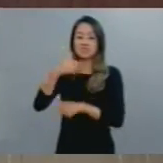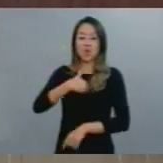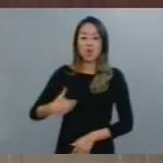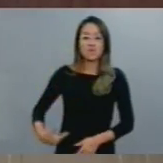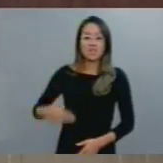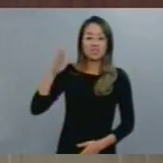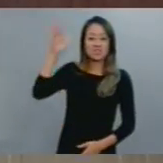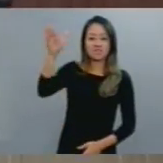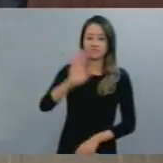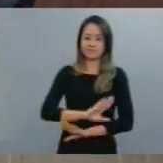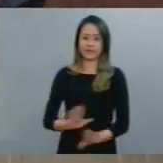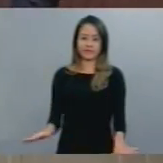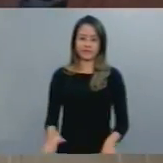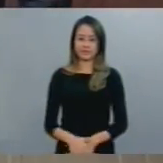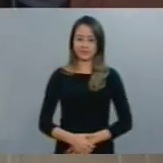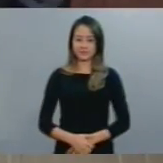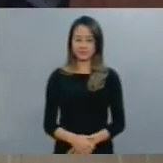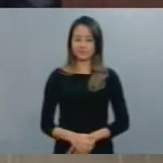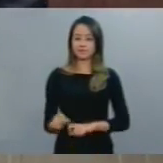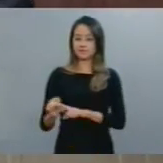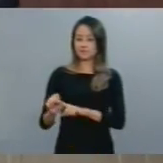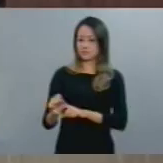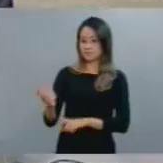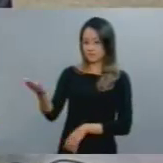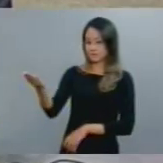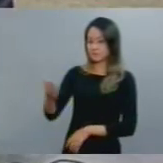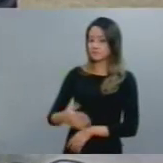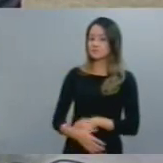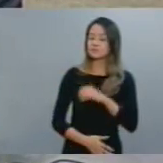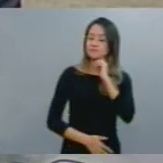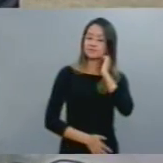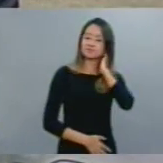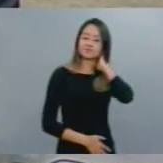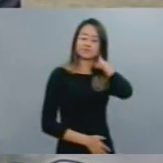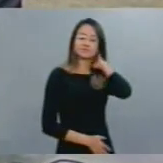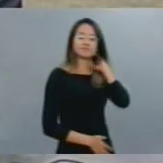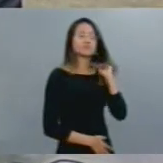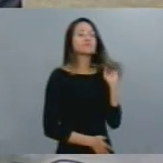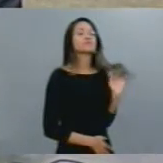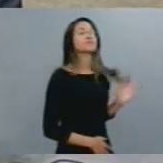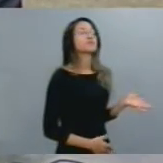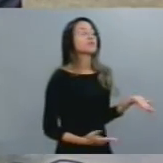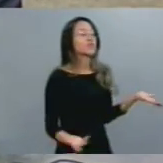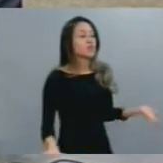Palácio do Planalto. Deputado Sarto. Registrar, eu fui,